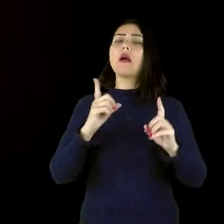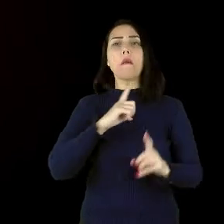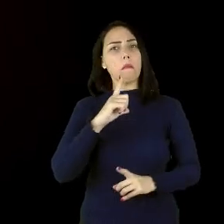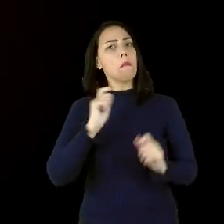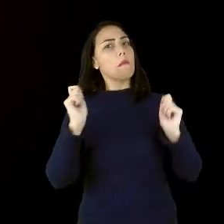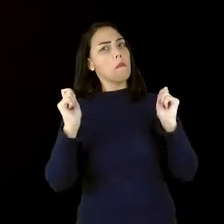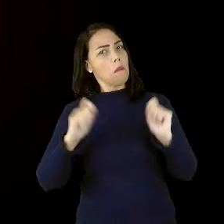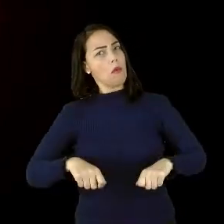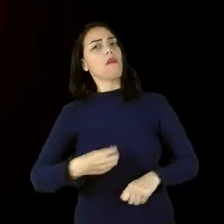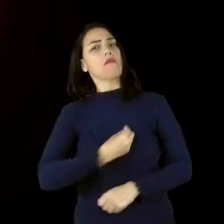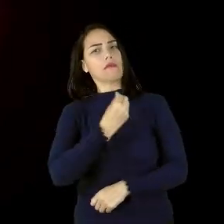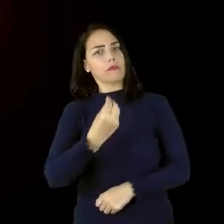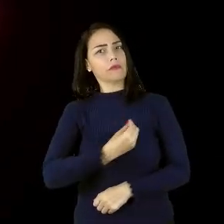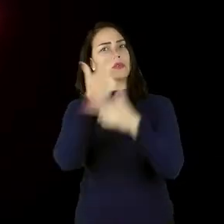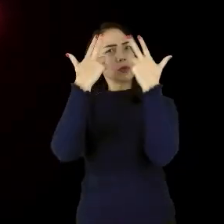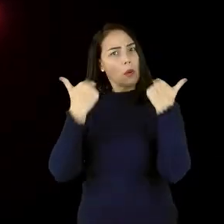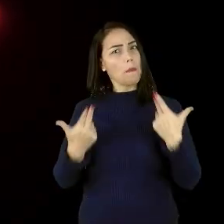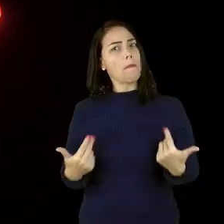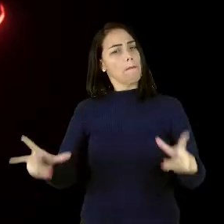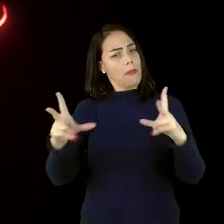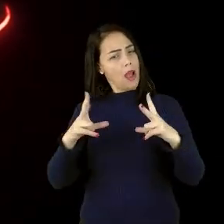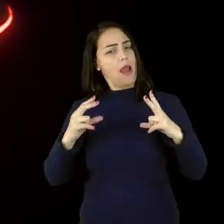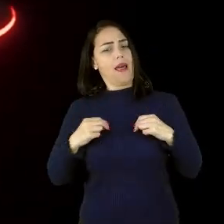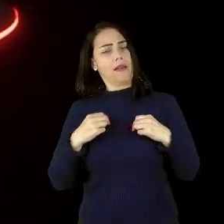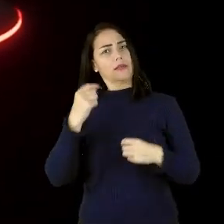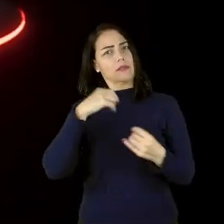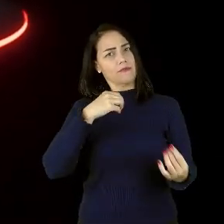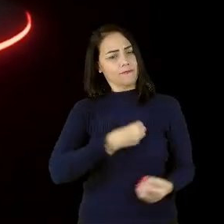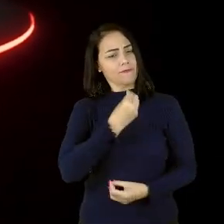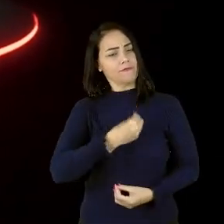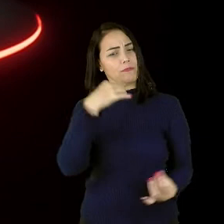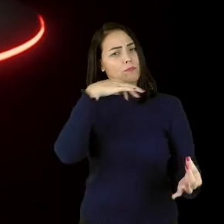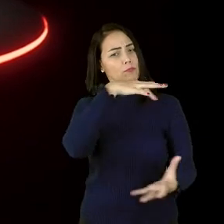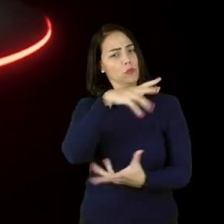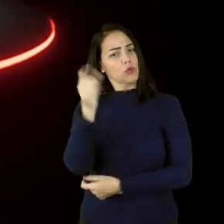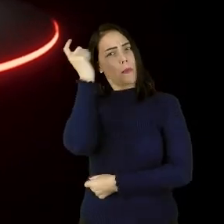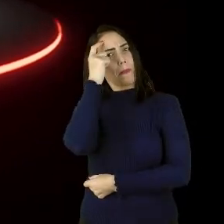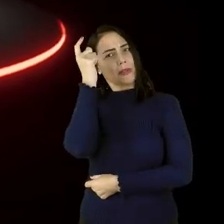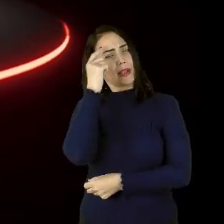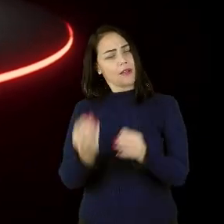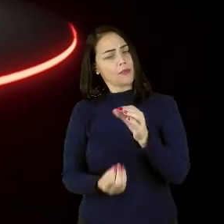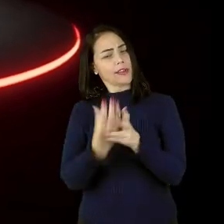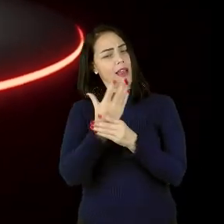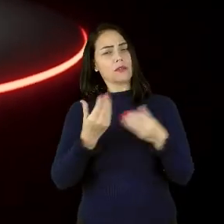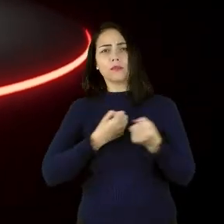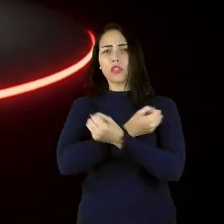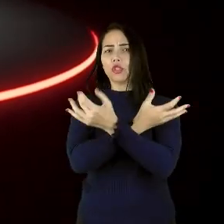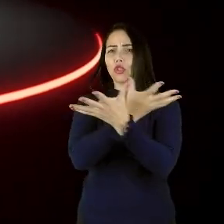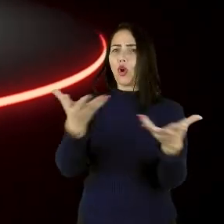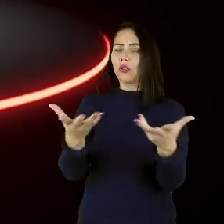vida normal e merecemos viver em um mundo pensado e criado para todos, que eu decidi